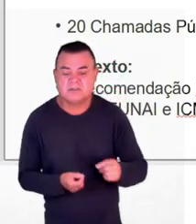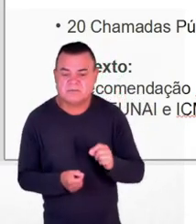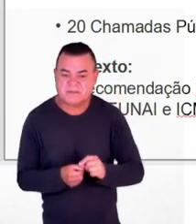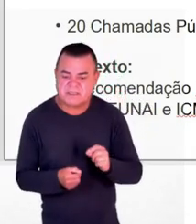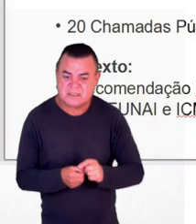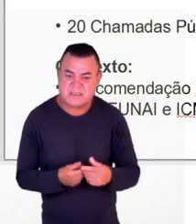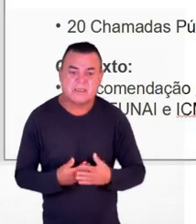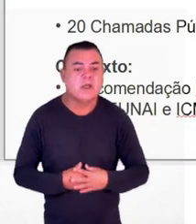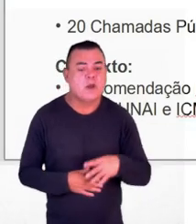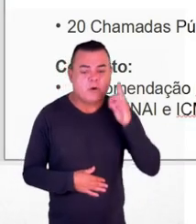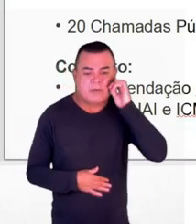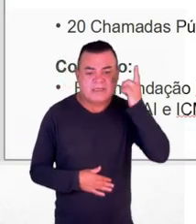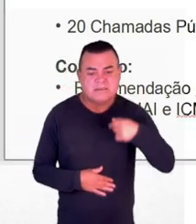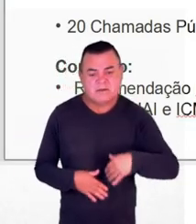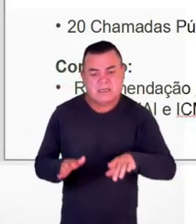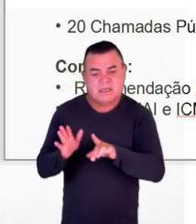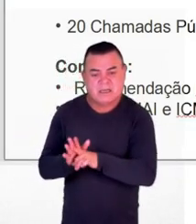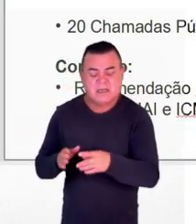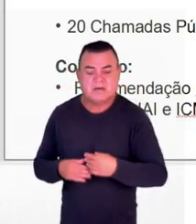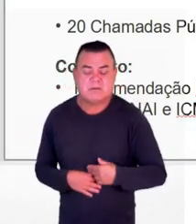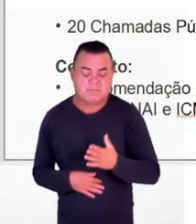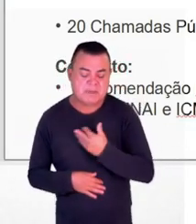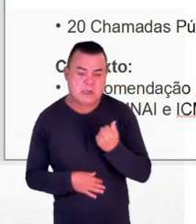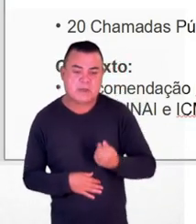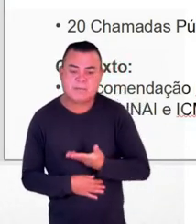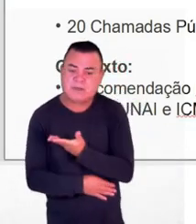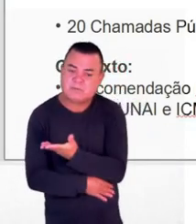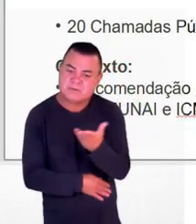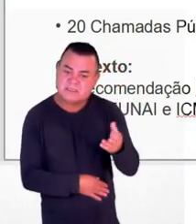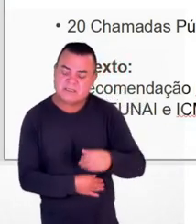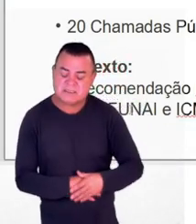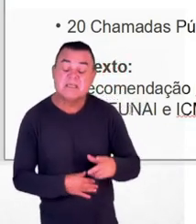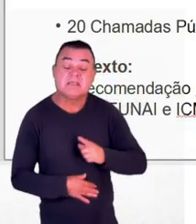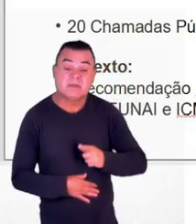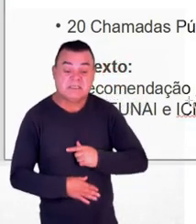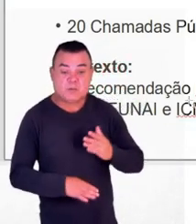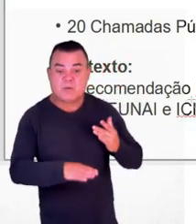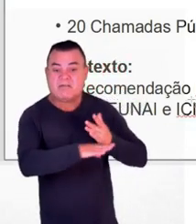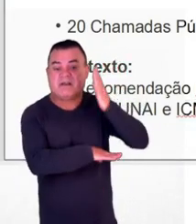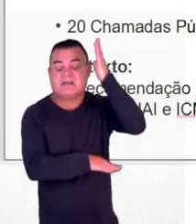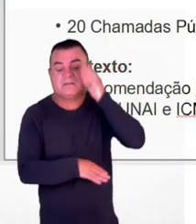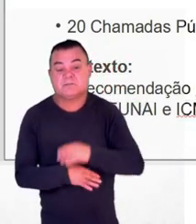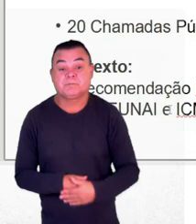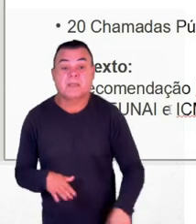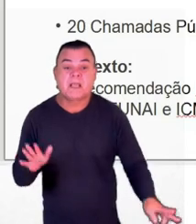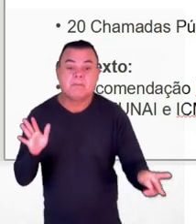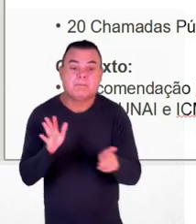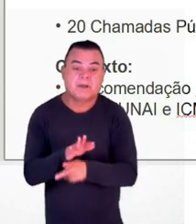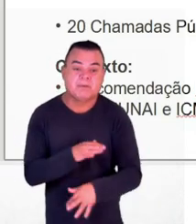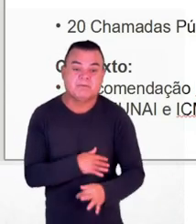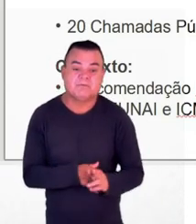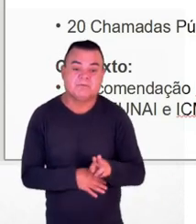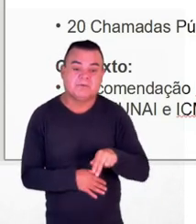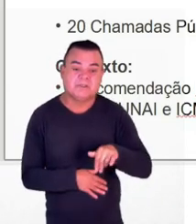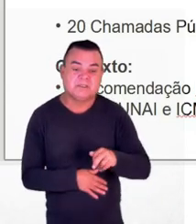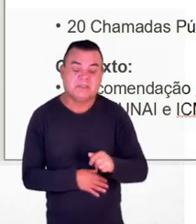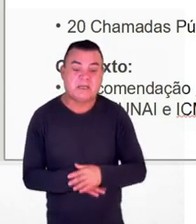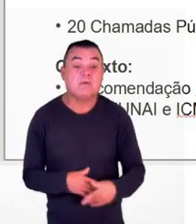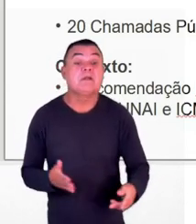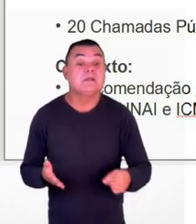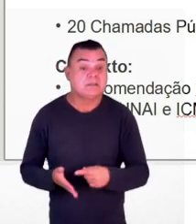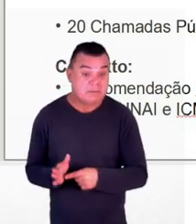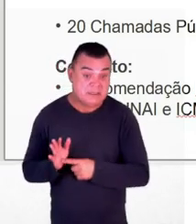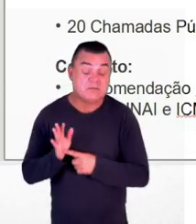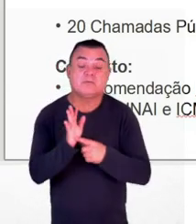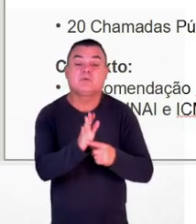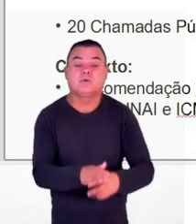vai ser bom para vocês tal depois disso deu uma um avanço legal também e a própria Funai e CBI lançaram notas técnicas semelhantes sobre essa questão